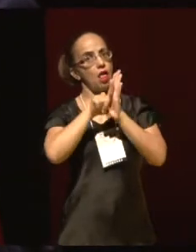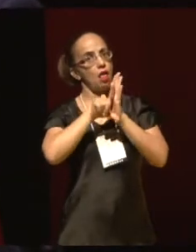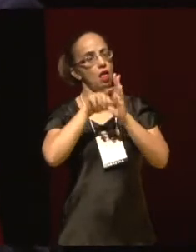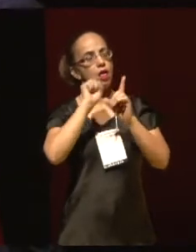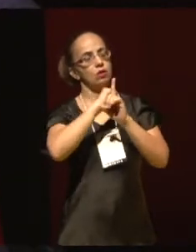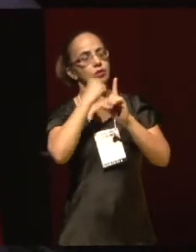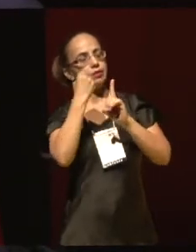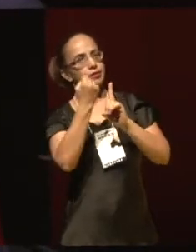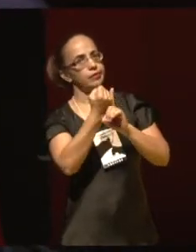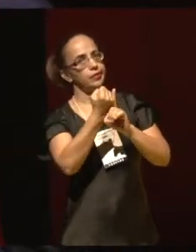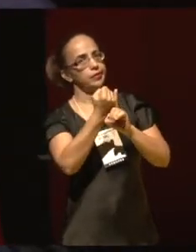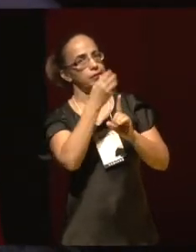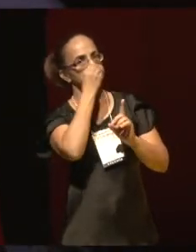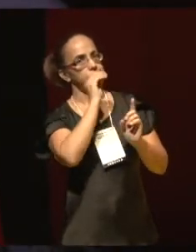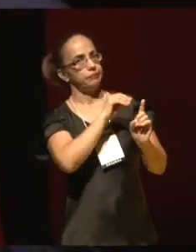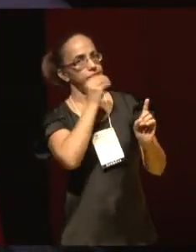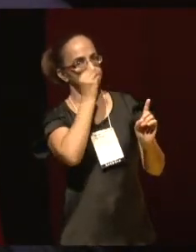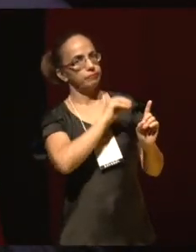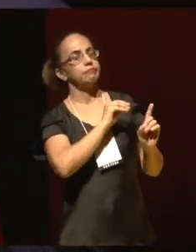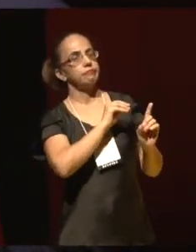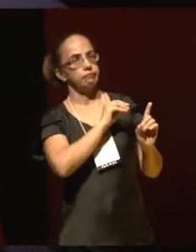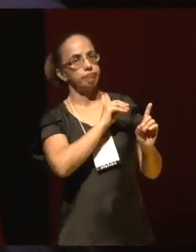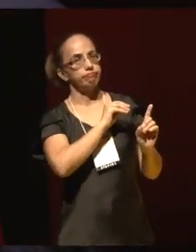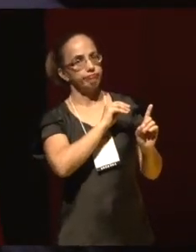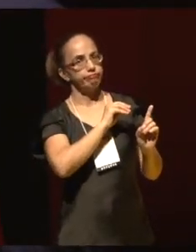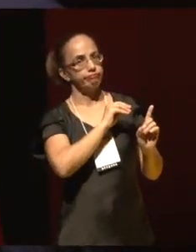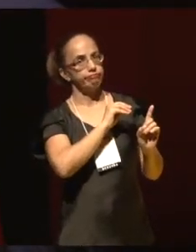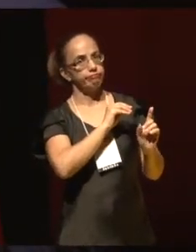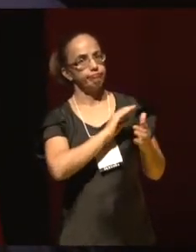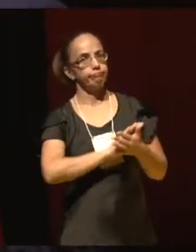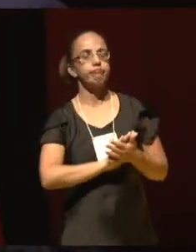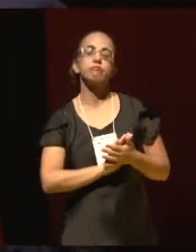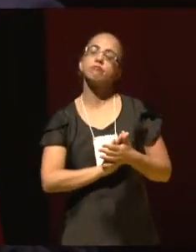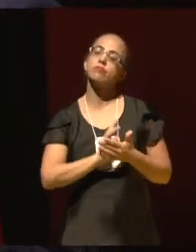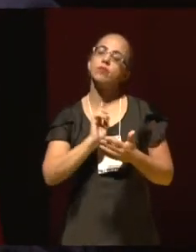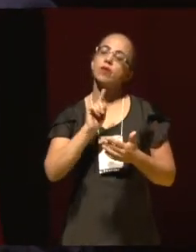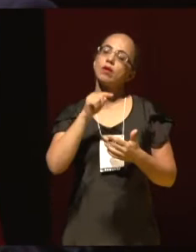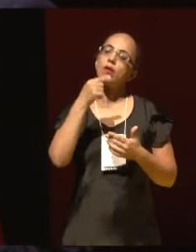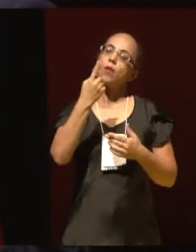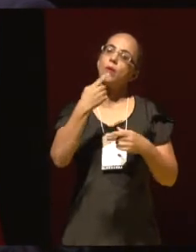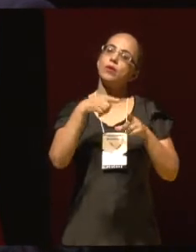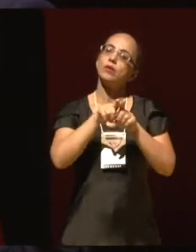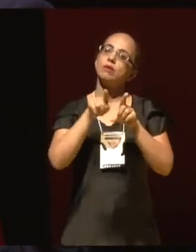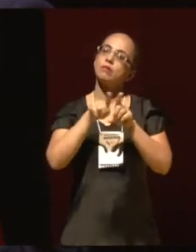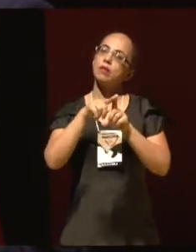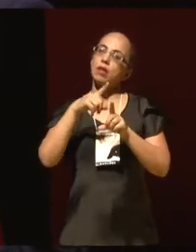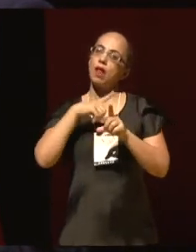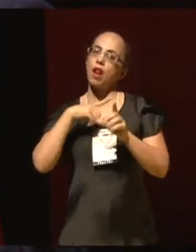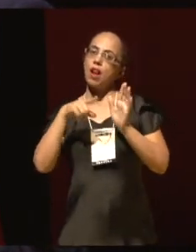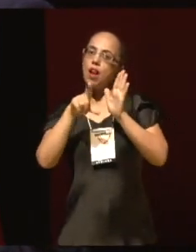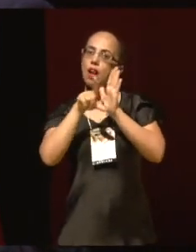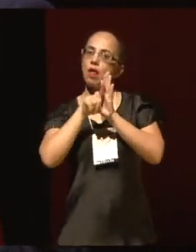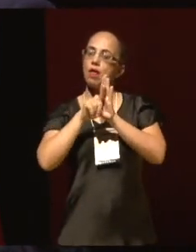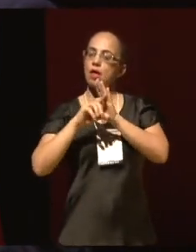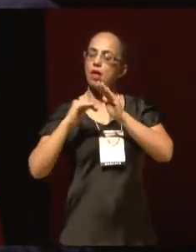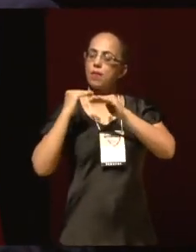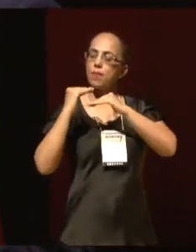Dentro do nível 2, temos a lei de progresso.